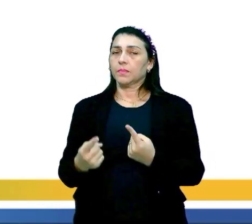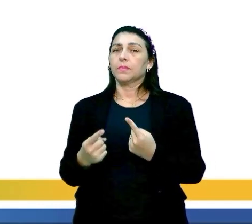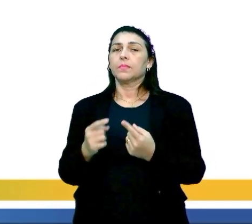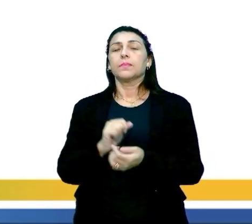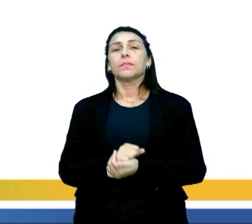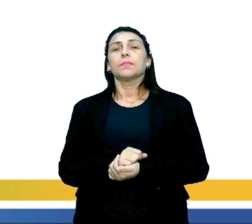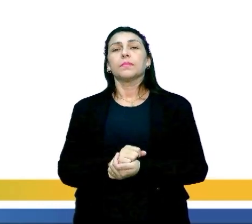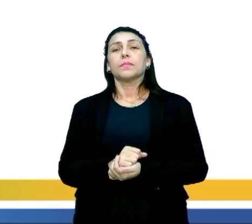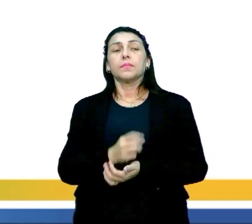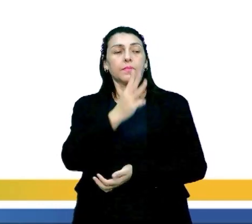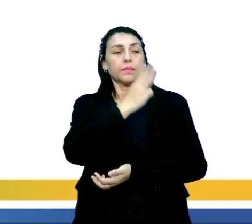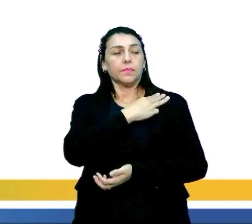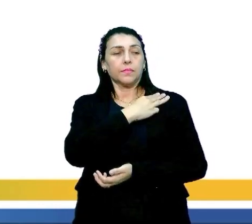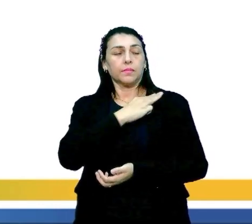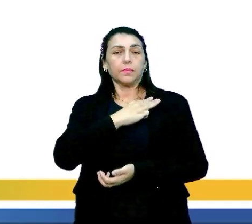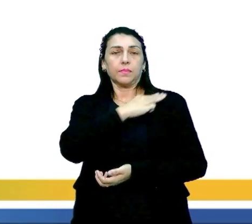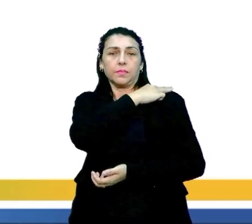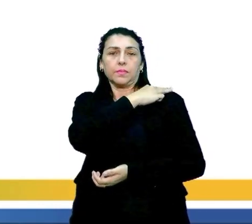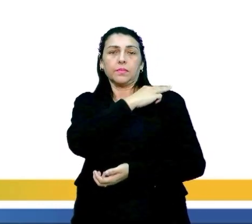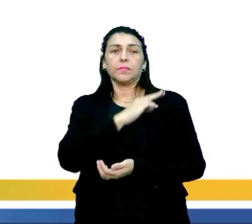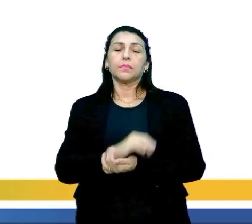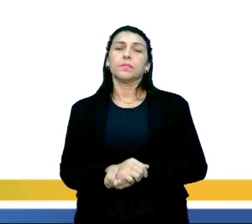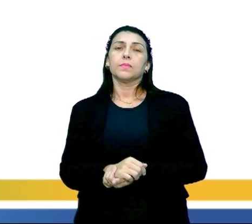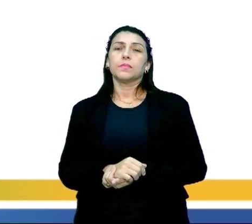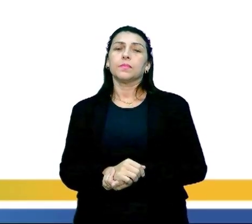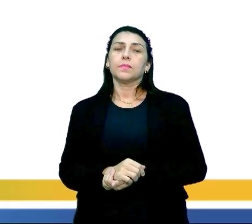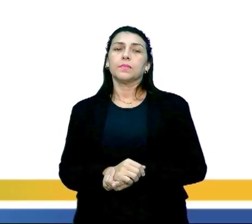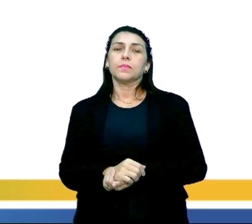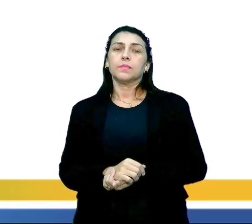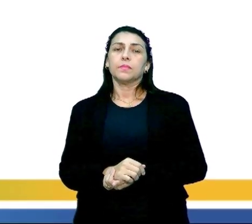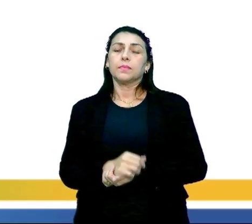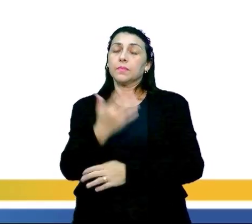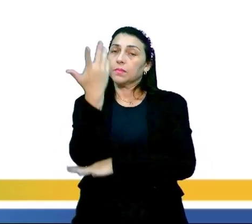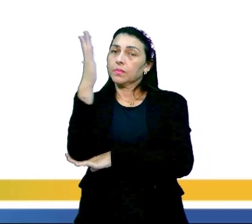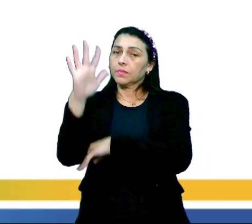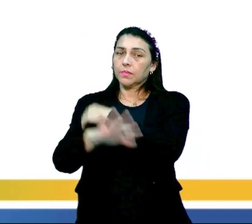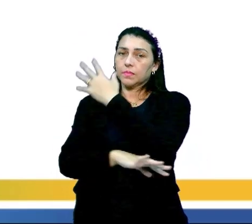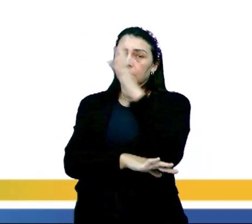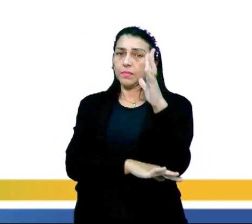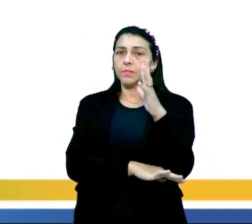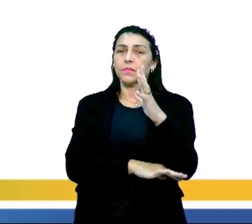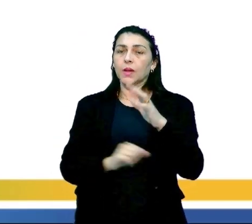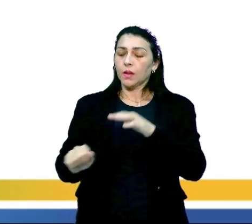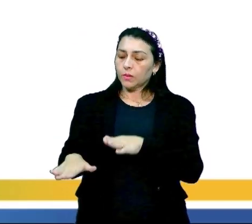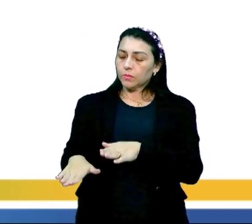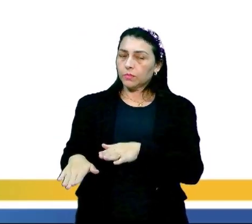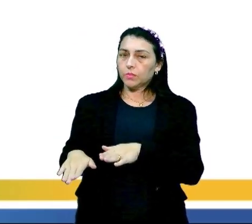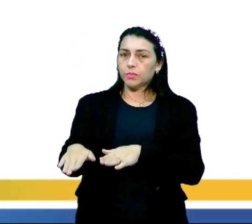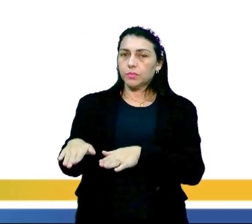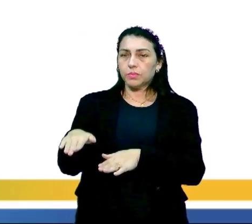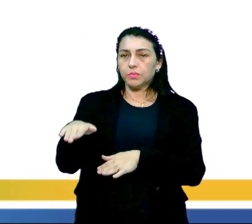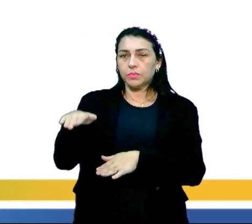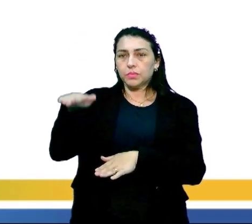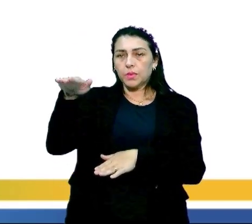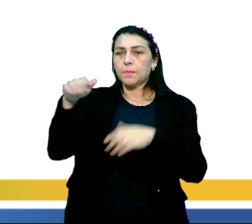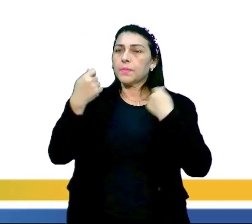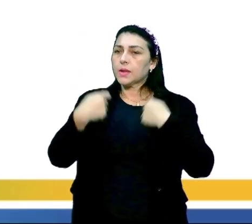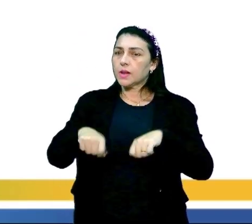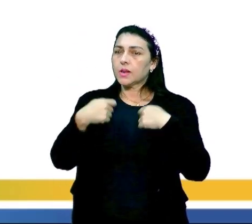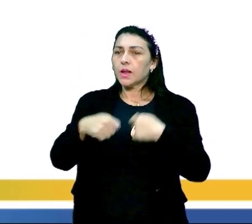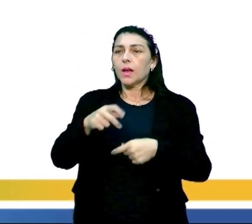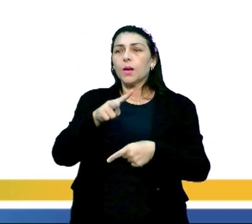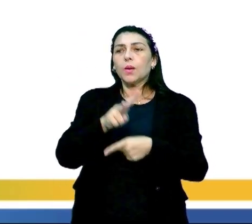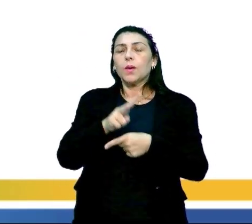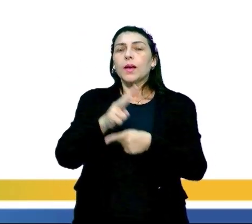são para a terceira série. Então diz assim: as plantas em sua fase de crescimento necessitam de